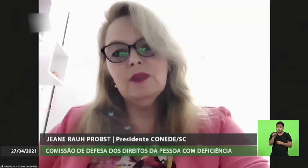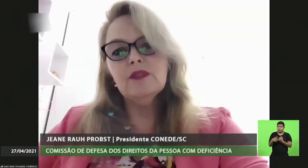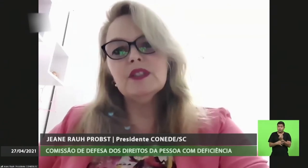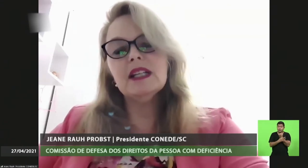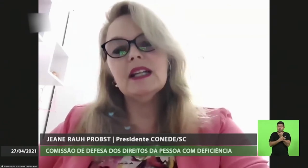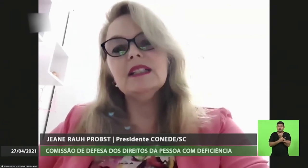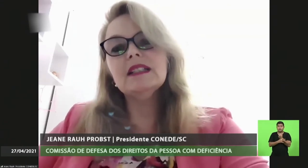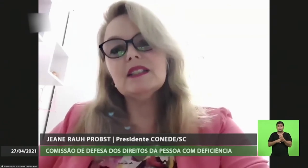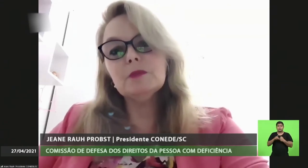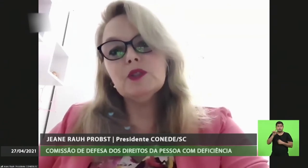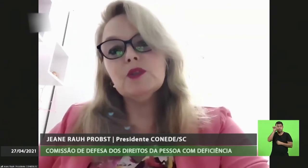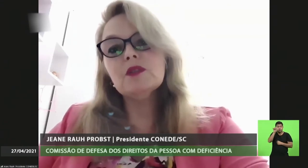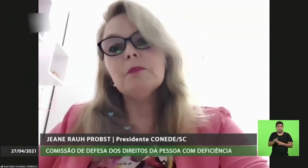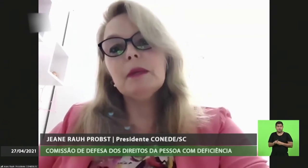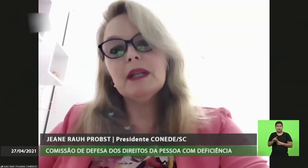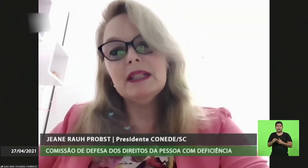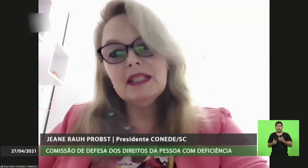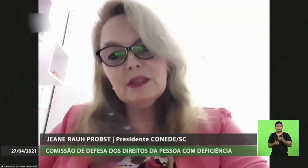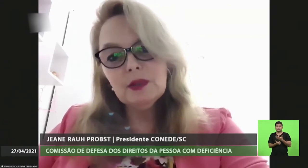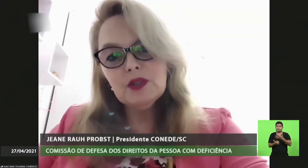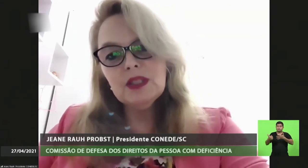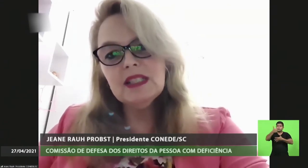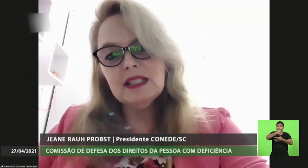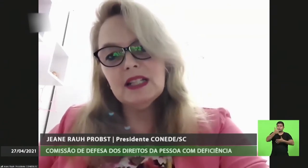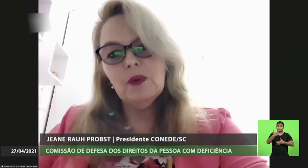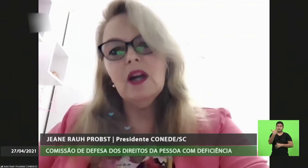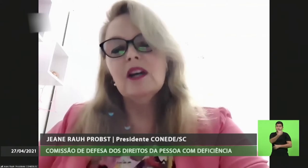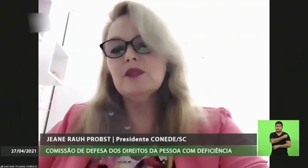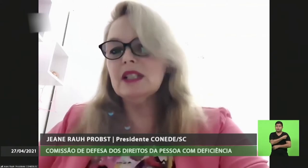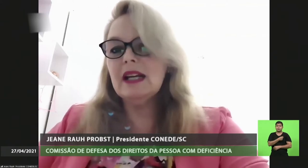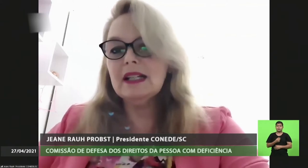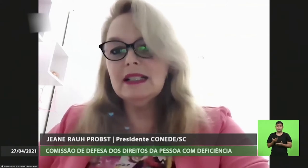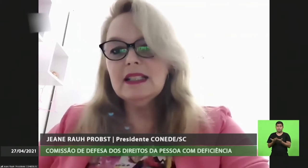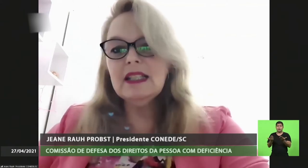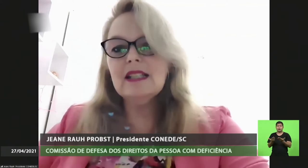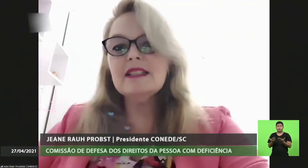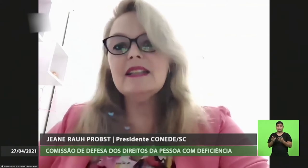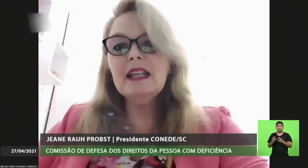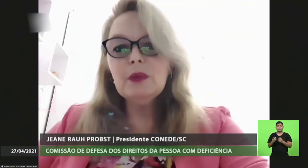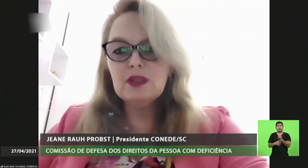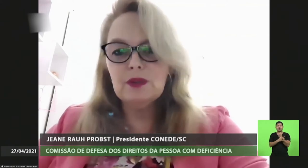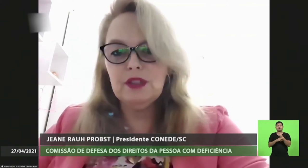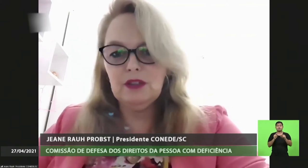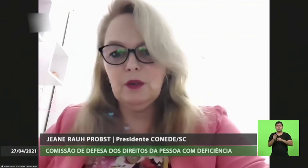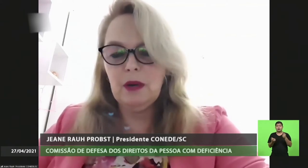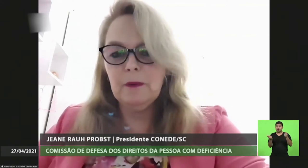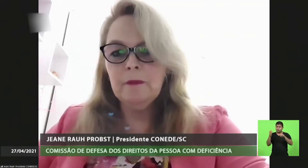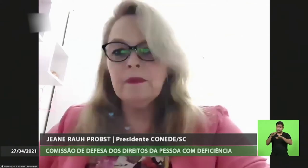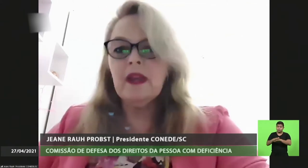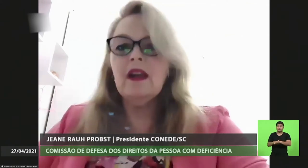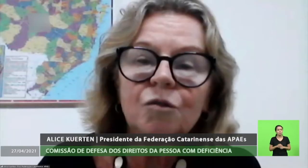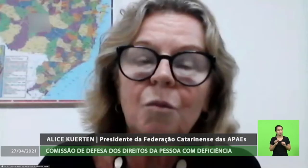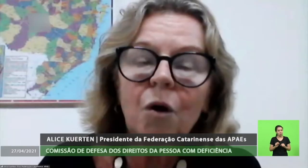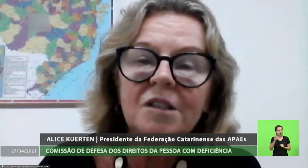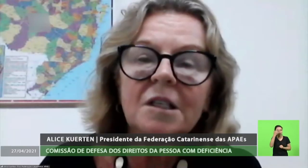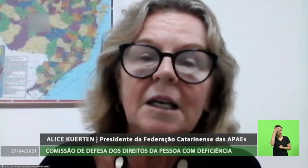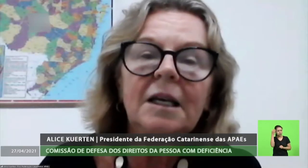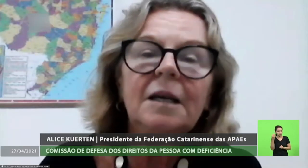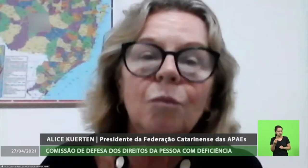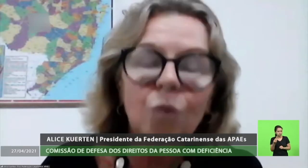essa situação você garante que essas pessoas permaneçam com a sua inserção você garante que elas tenham a sua vida normal